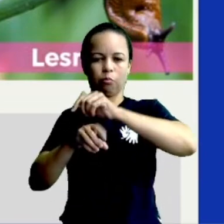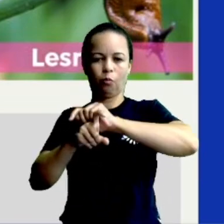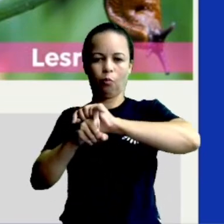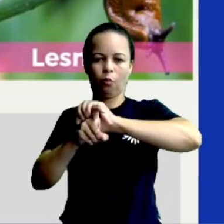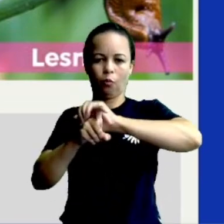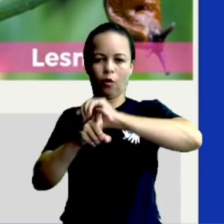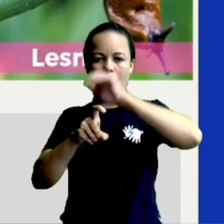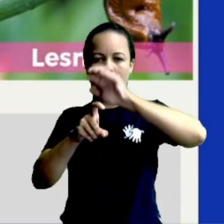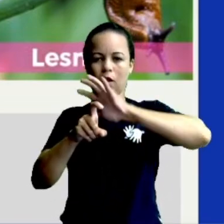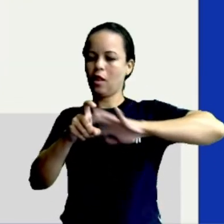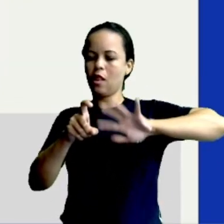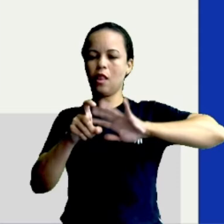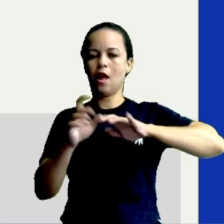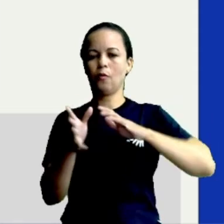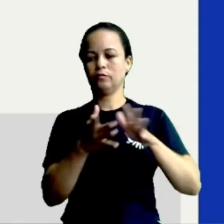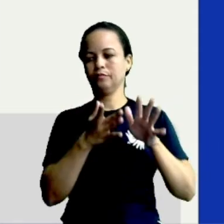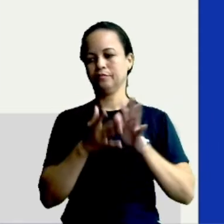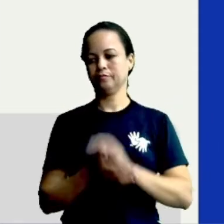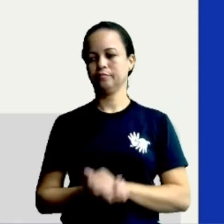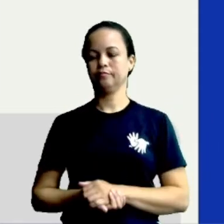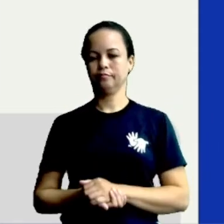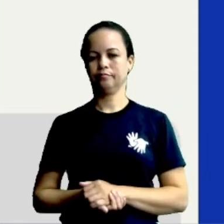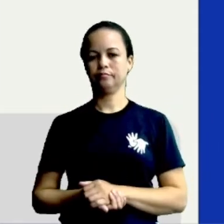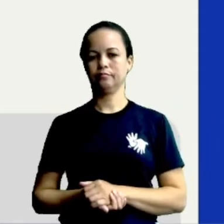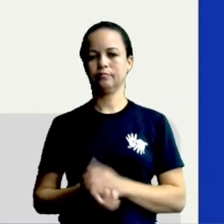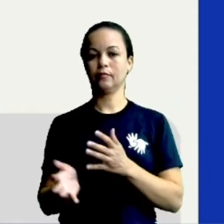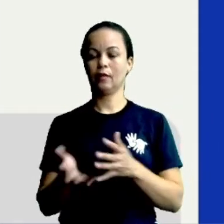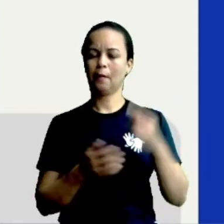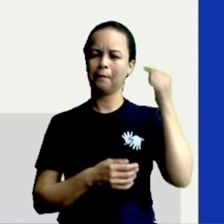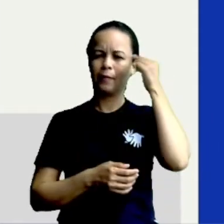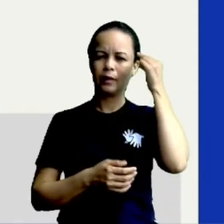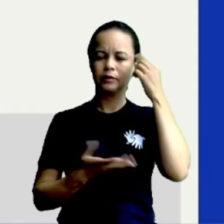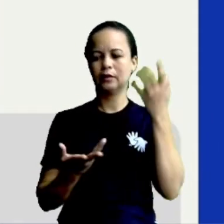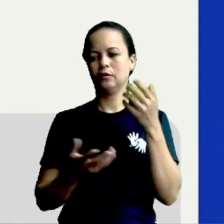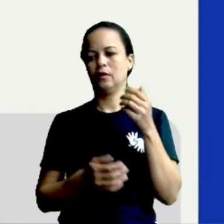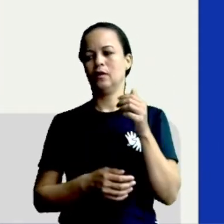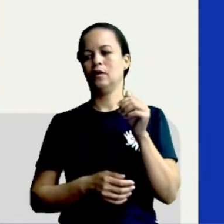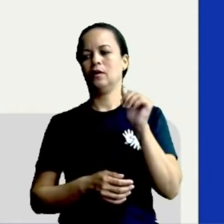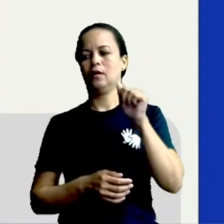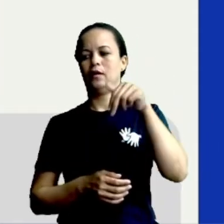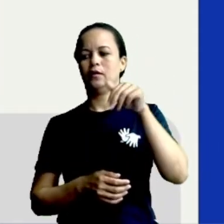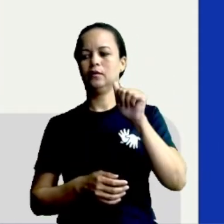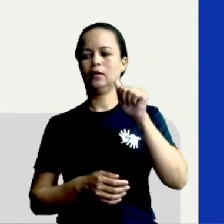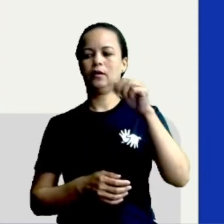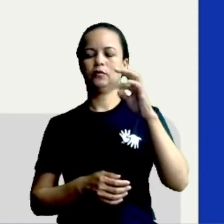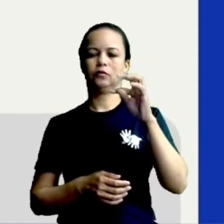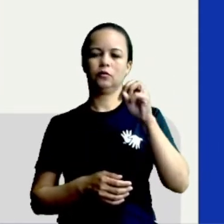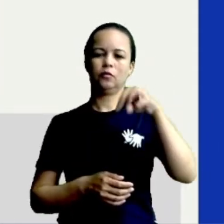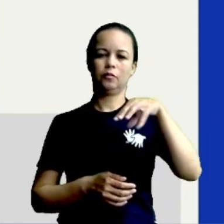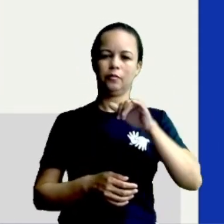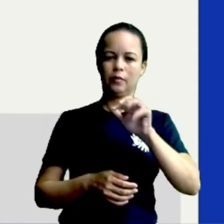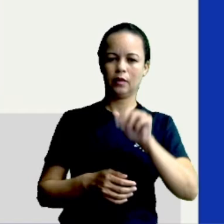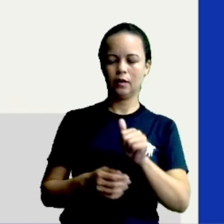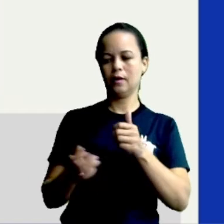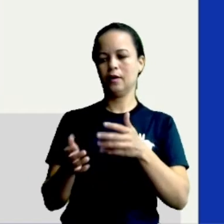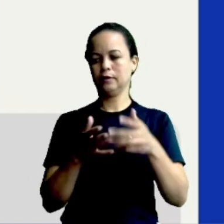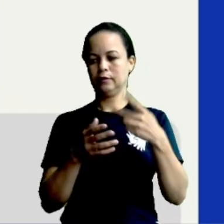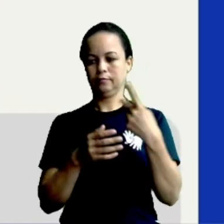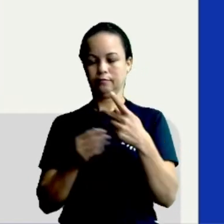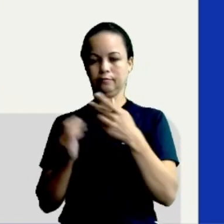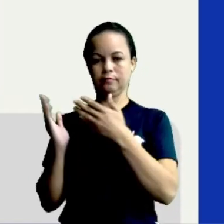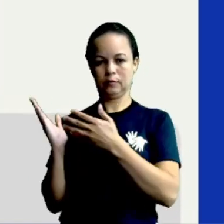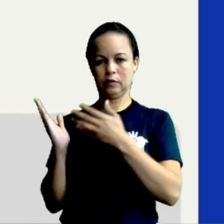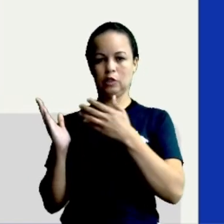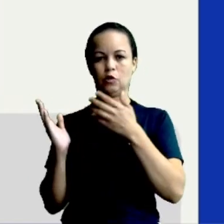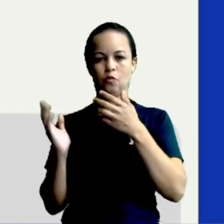econômica e ambiental também. Bem, pensando na anatomia de um molusco, pensamos assim: